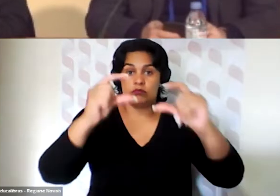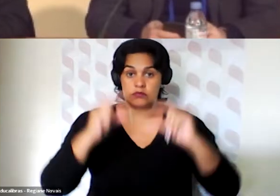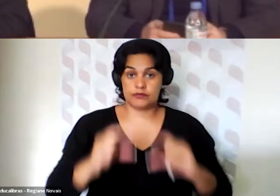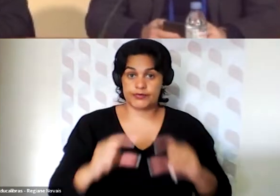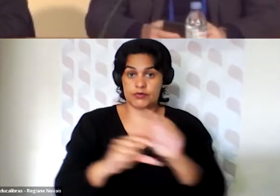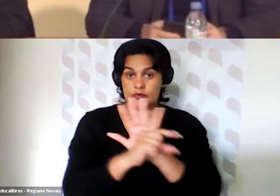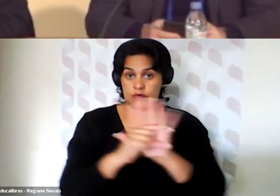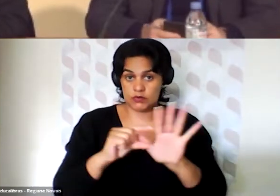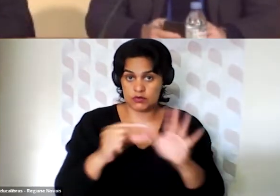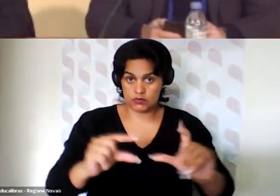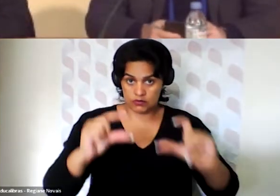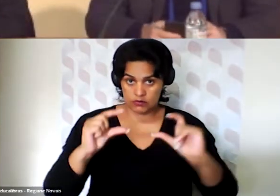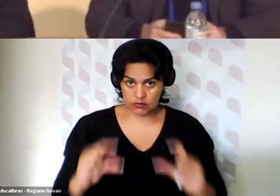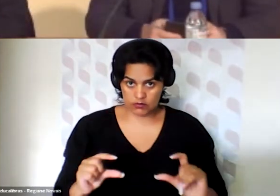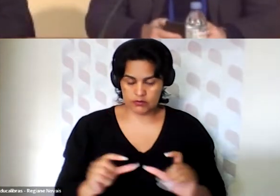humanos, que